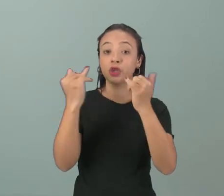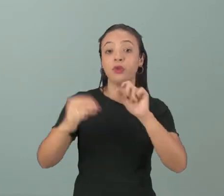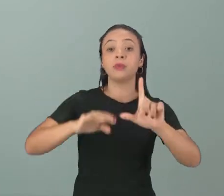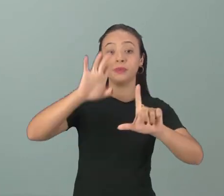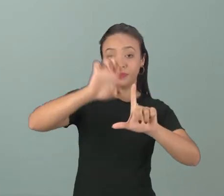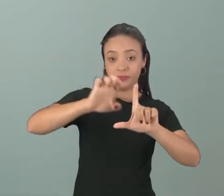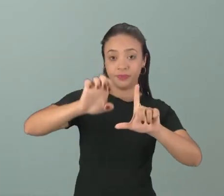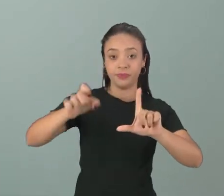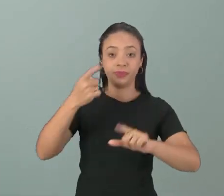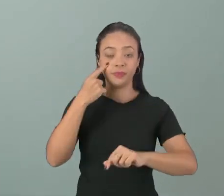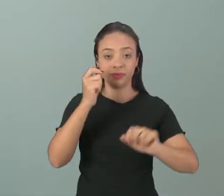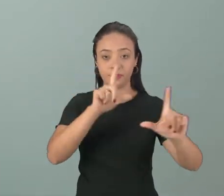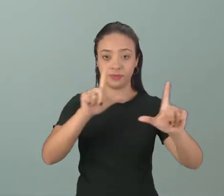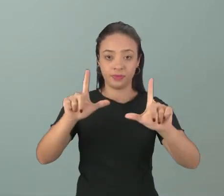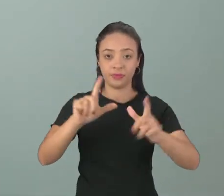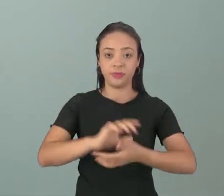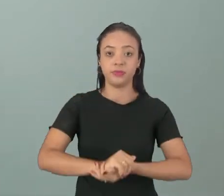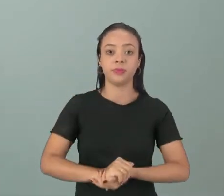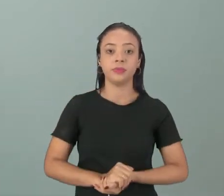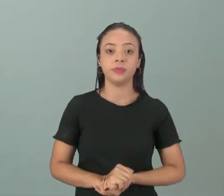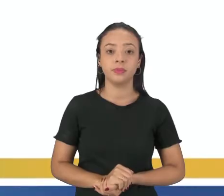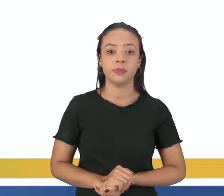estatísticos. Acompanhem comigo.